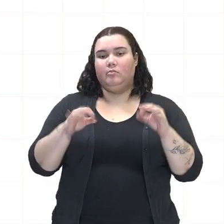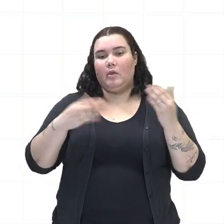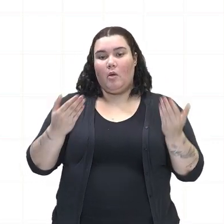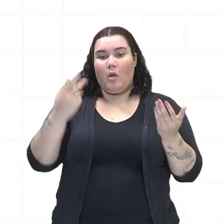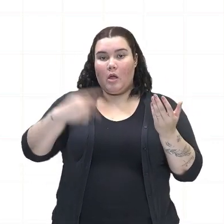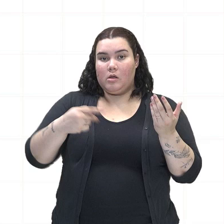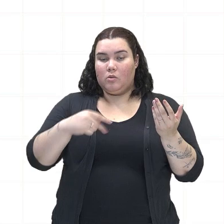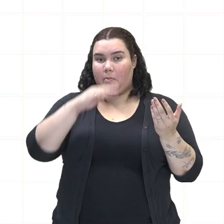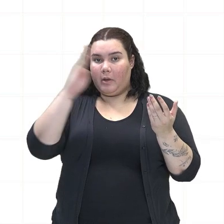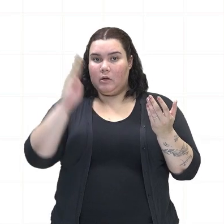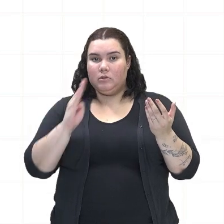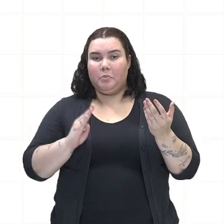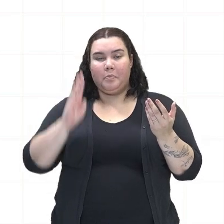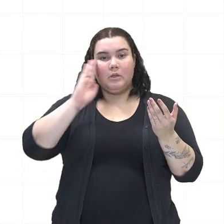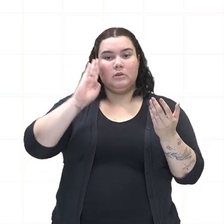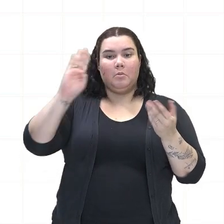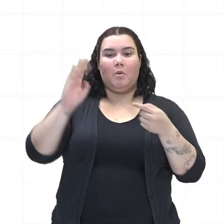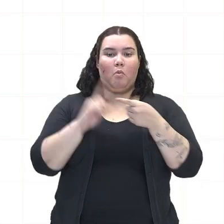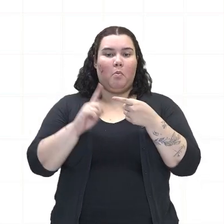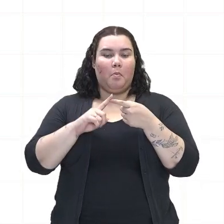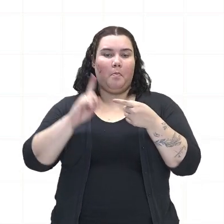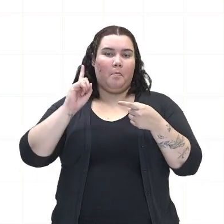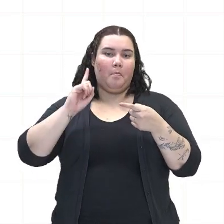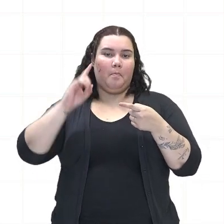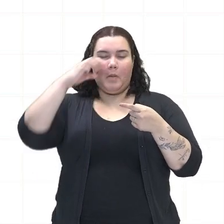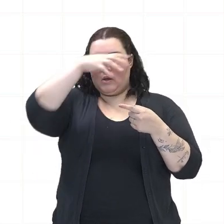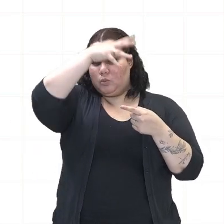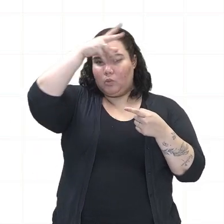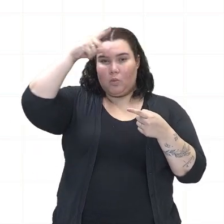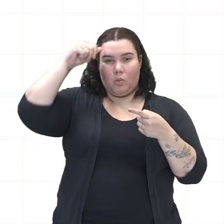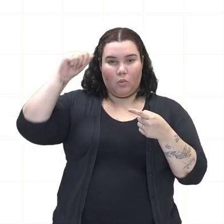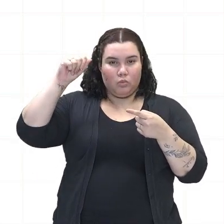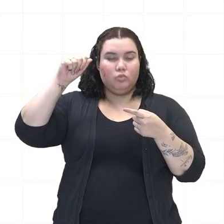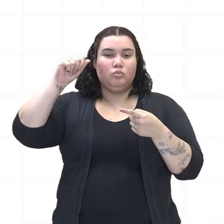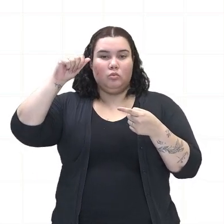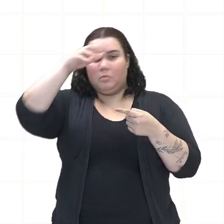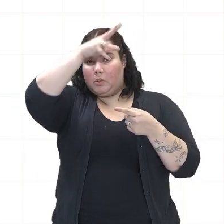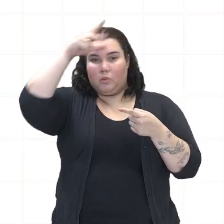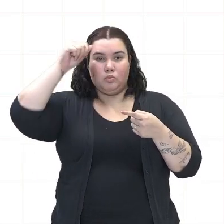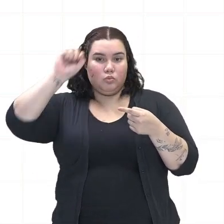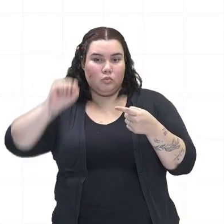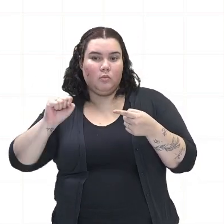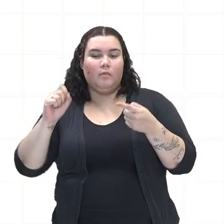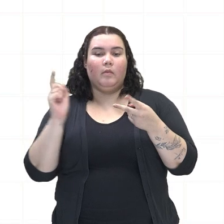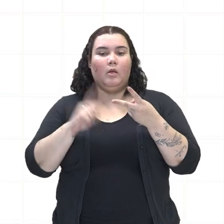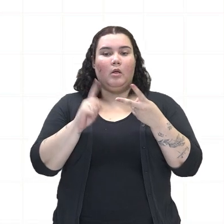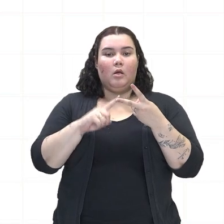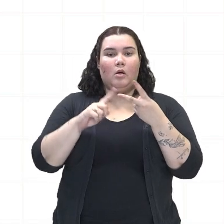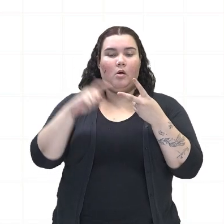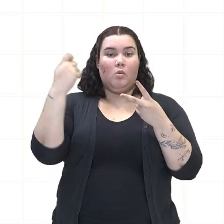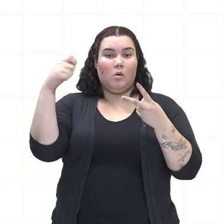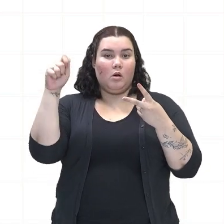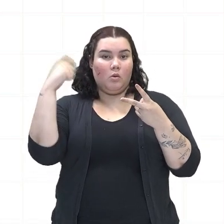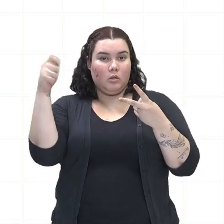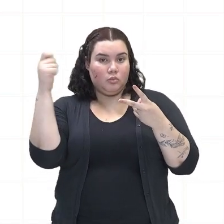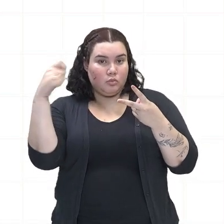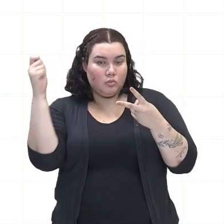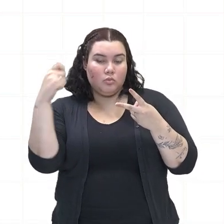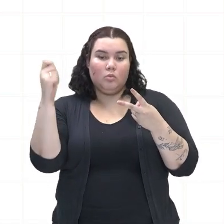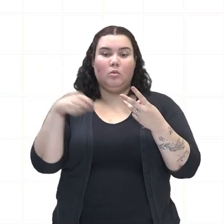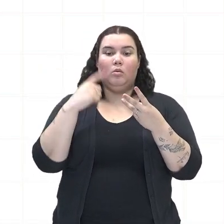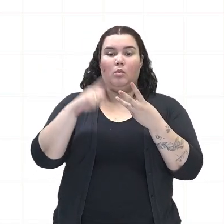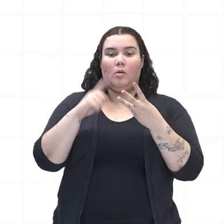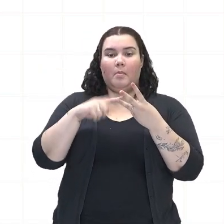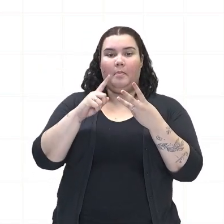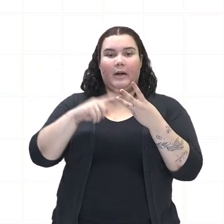produtor, o Rio Grande do Sul também aparece ali em segundo lugar, né? E o estado do Paraná também aparece ali em terceiro lugar, e